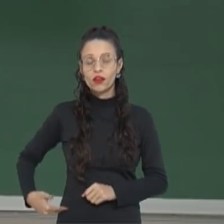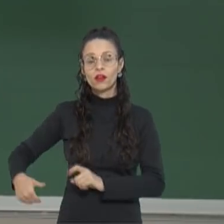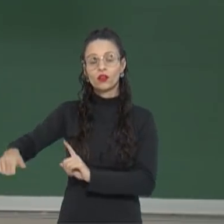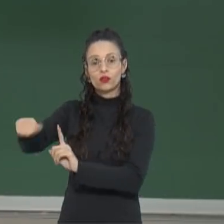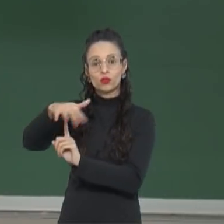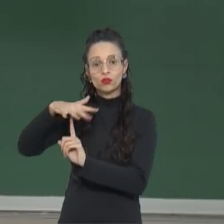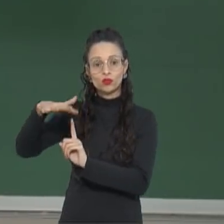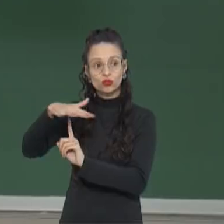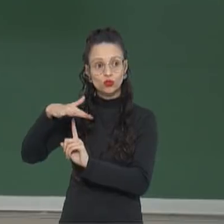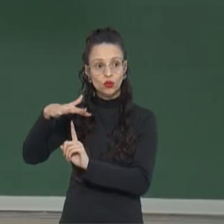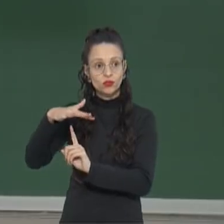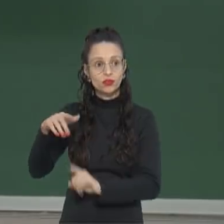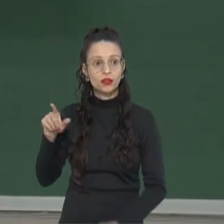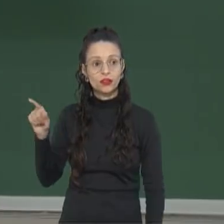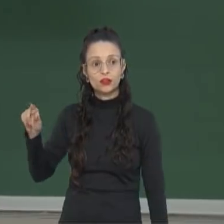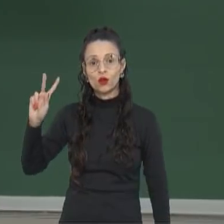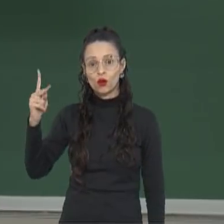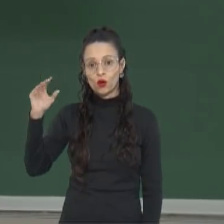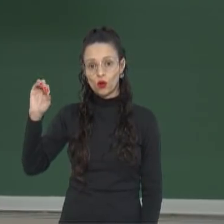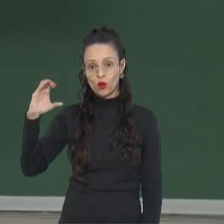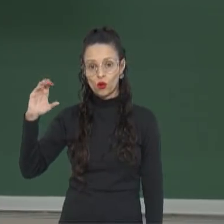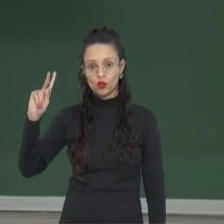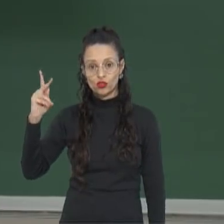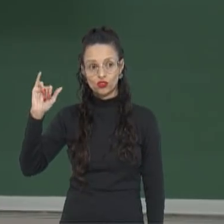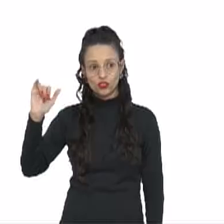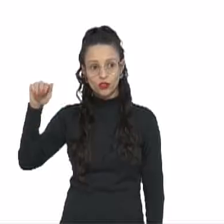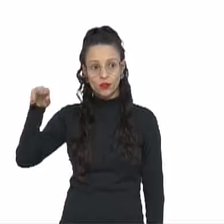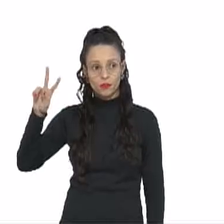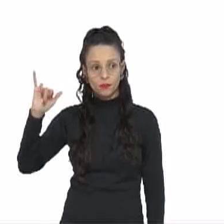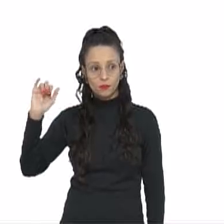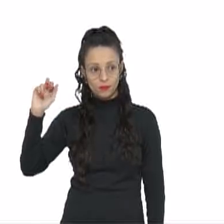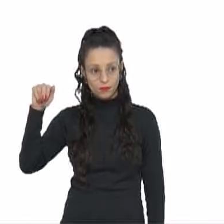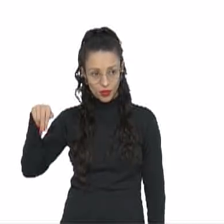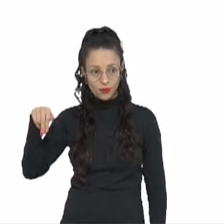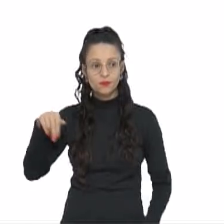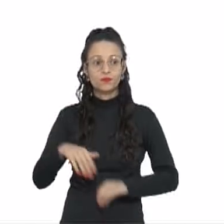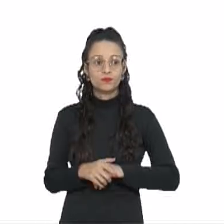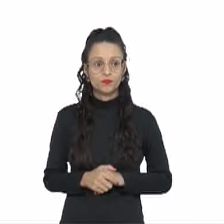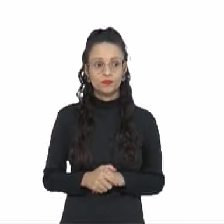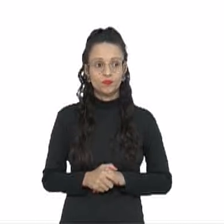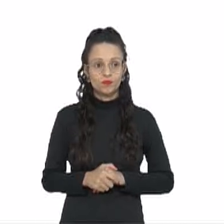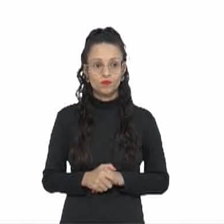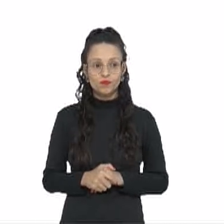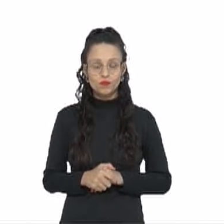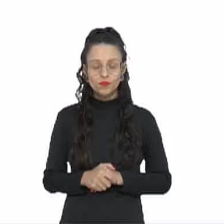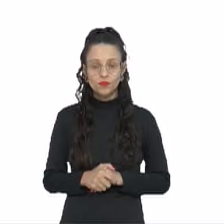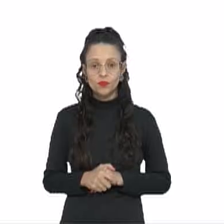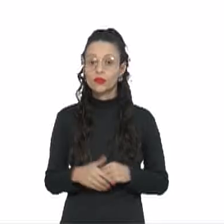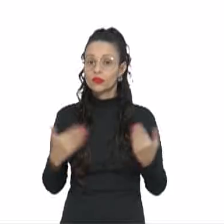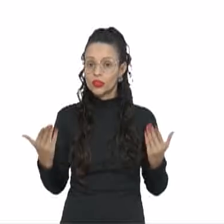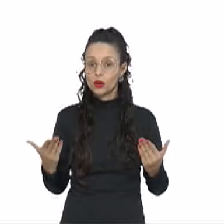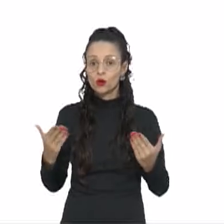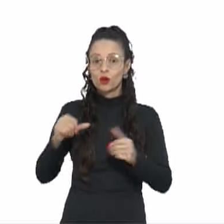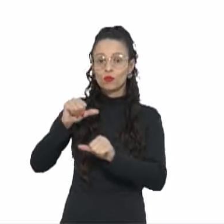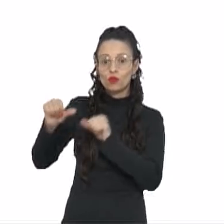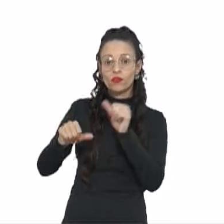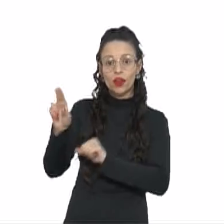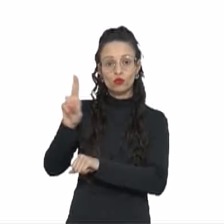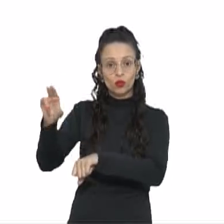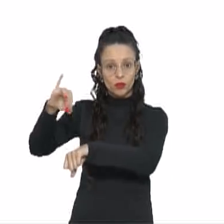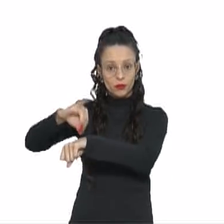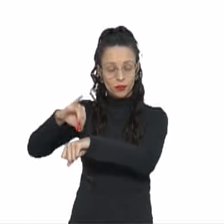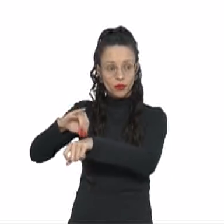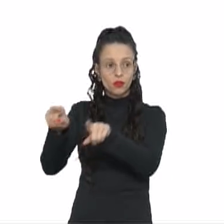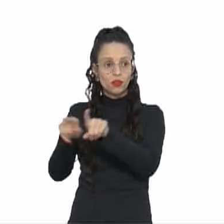socialista de Ho Chi Minh. E Saigon foi renomeada para Ho Chi Minh. Então, mudaram o nome da